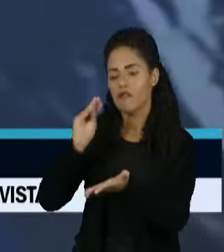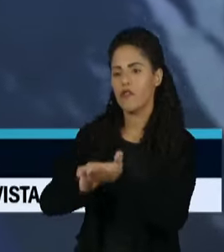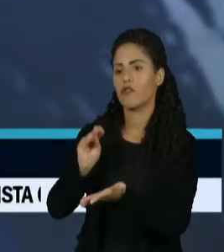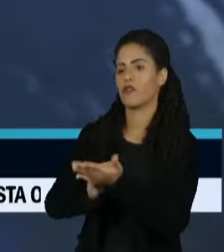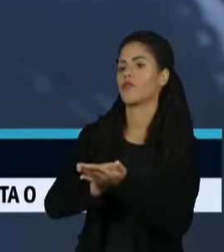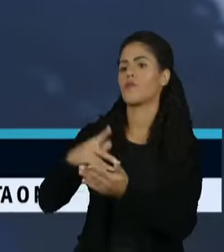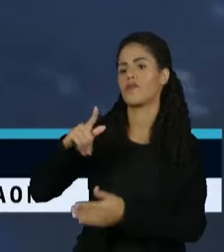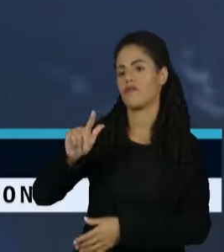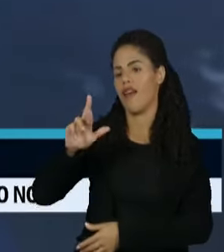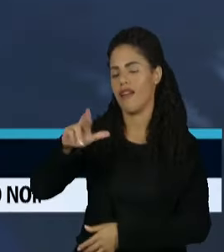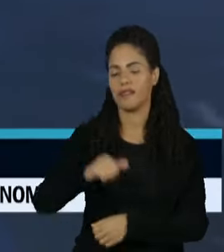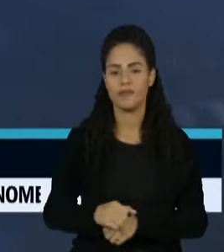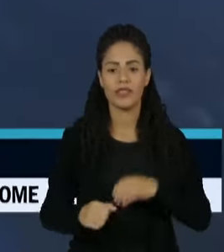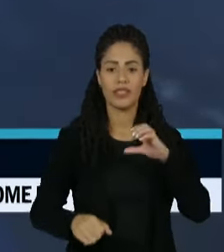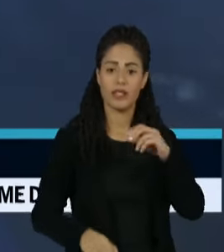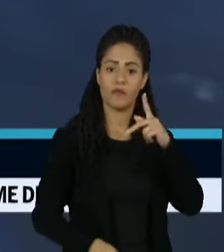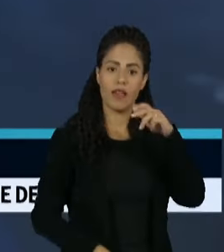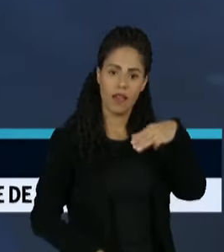A